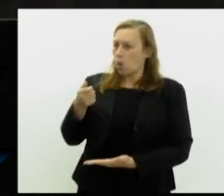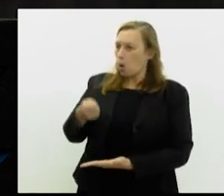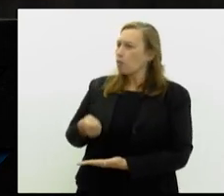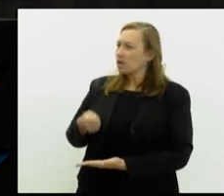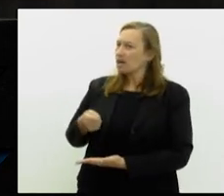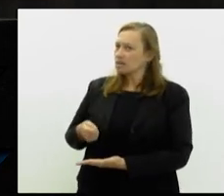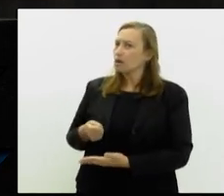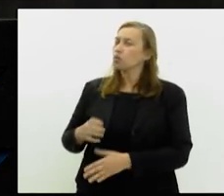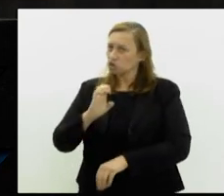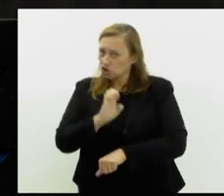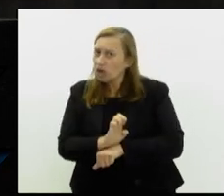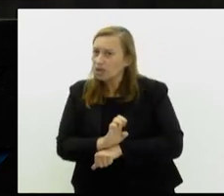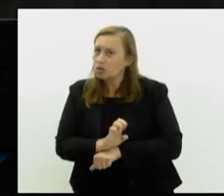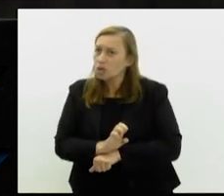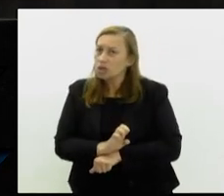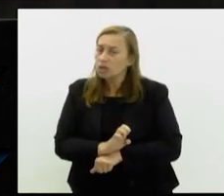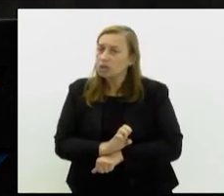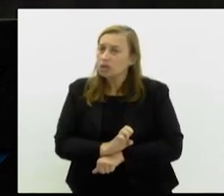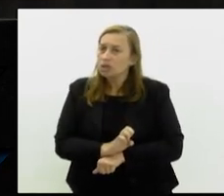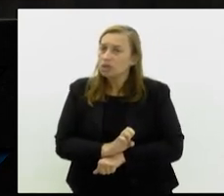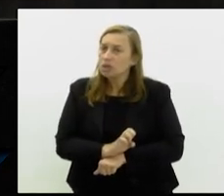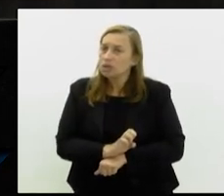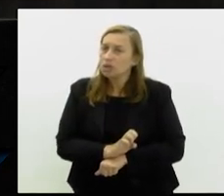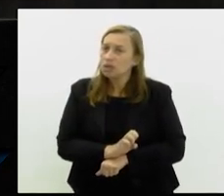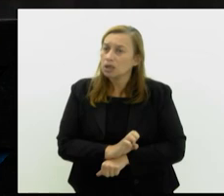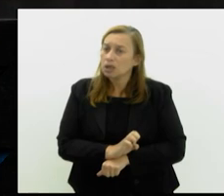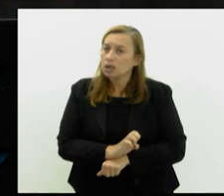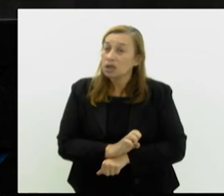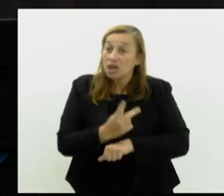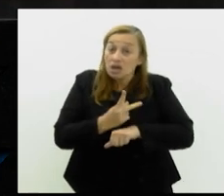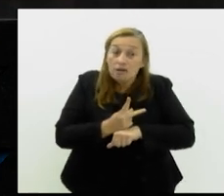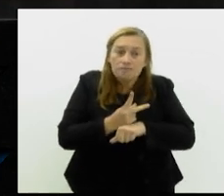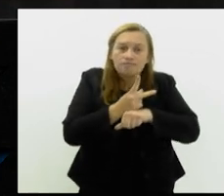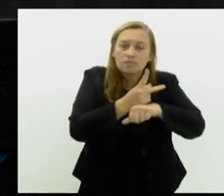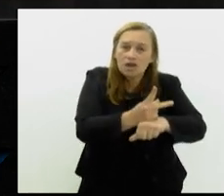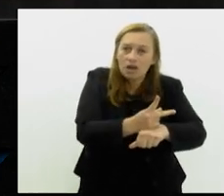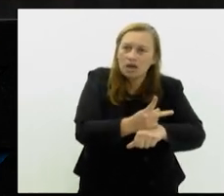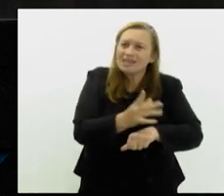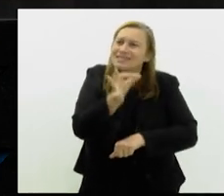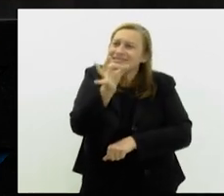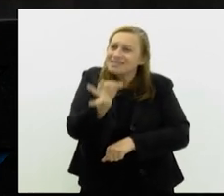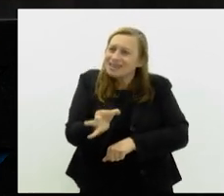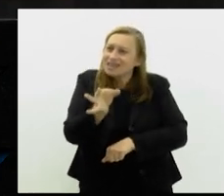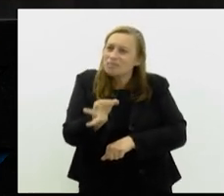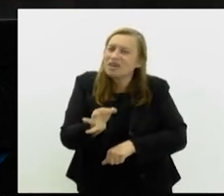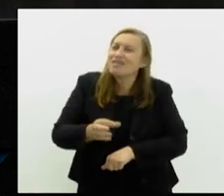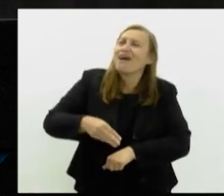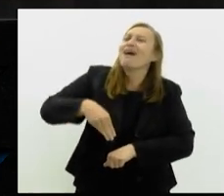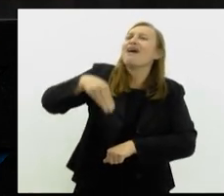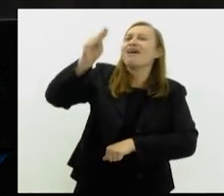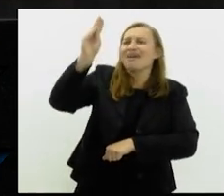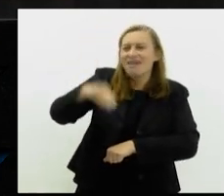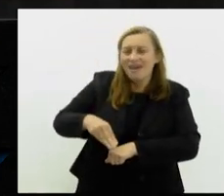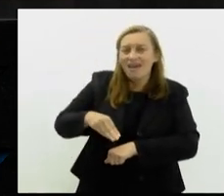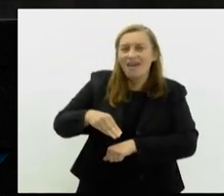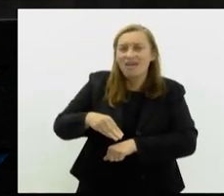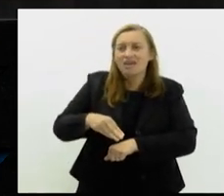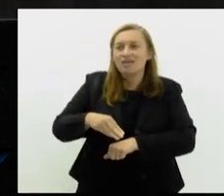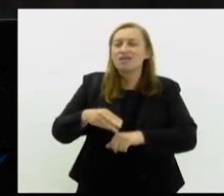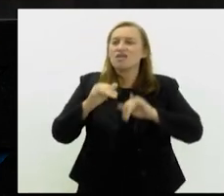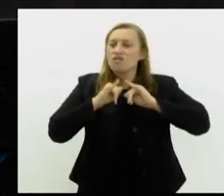o estado de premiar regiamente a quem der